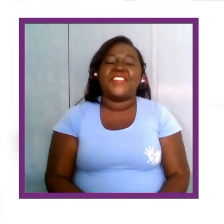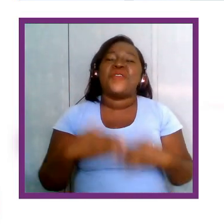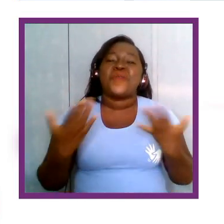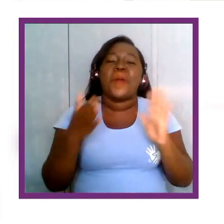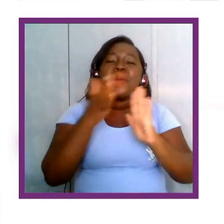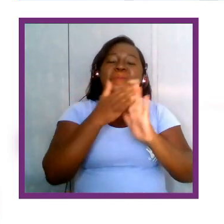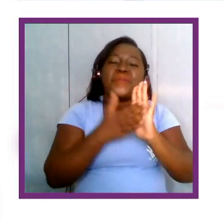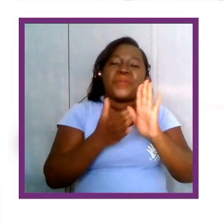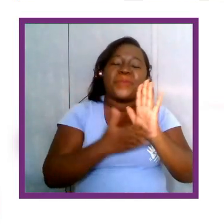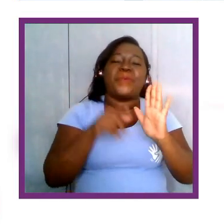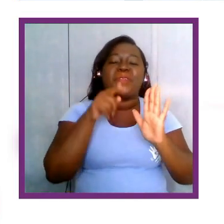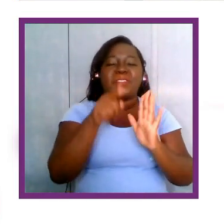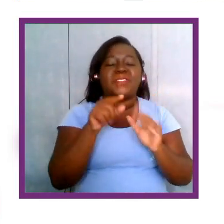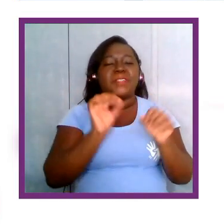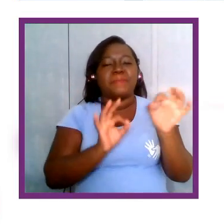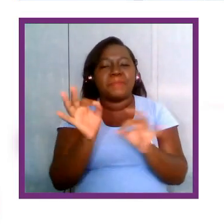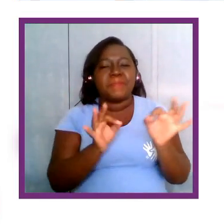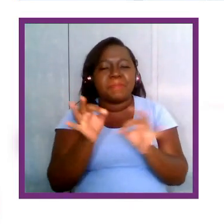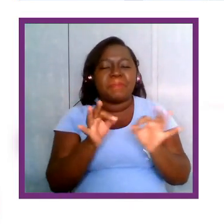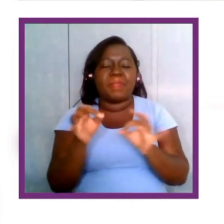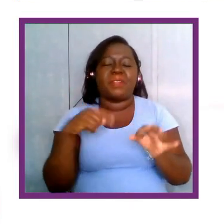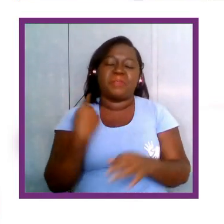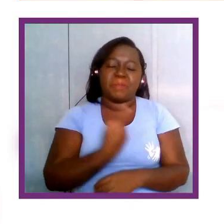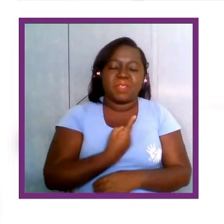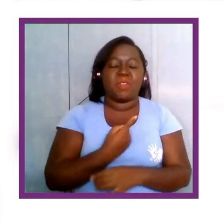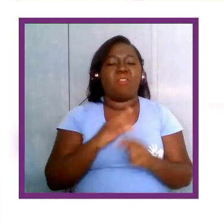e segundo ano, que você escolheu para nos mostrar?